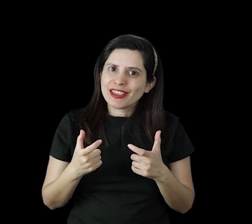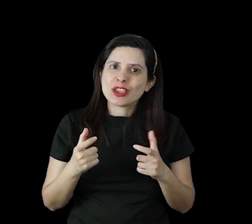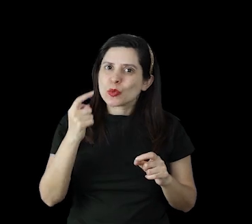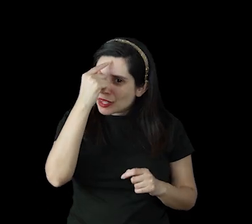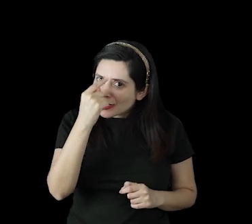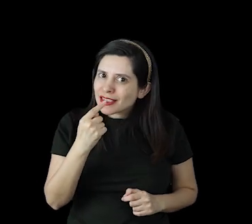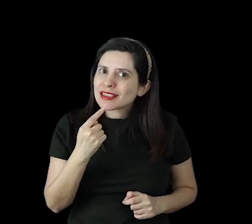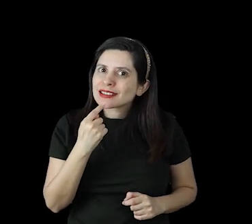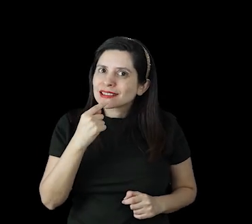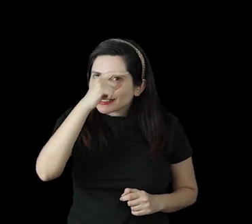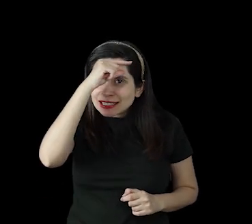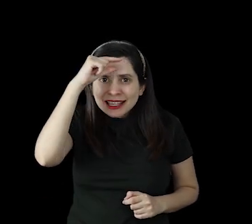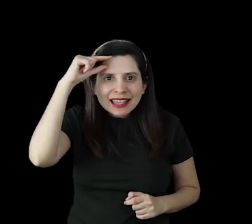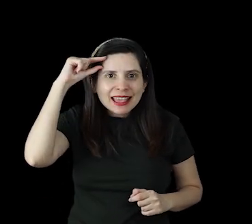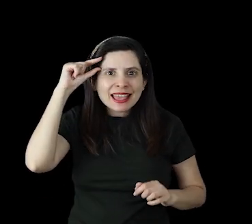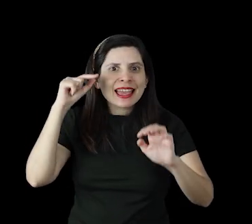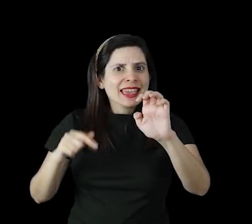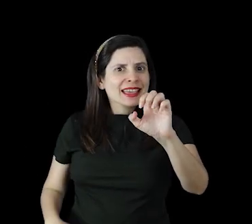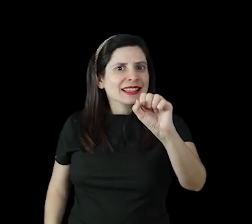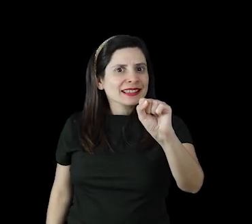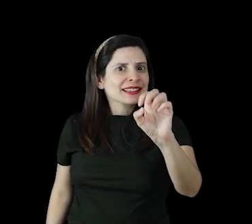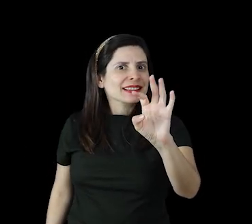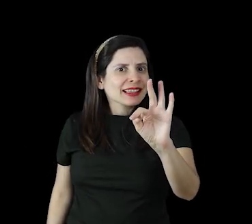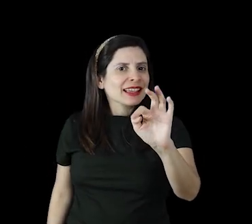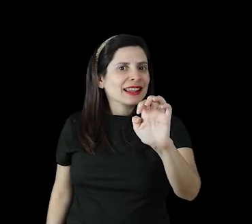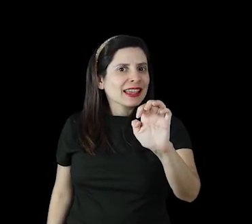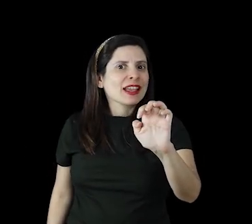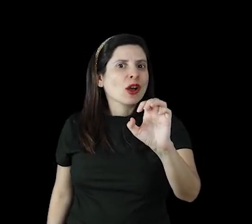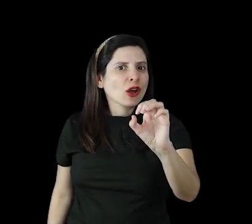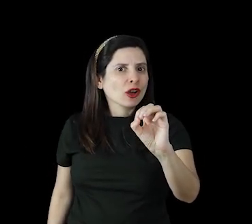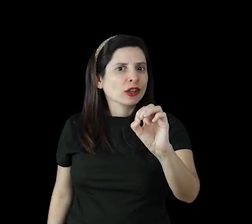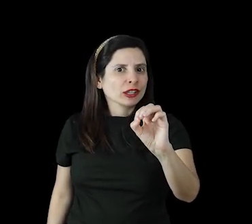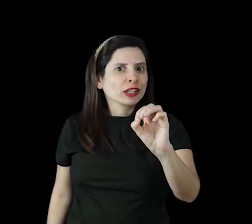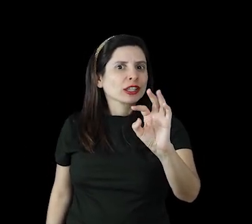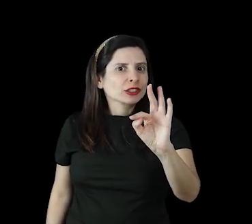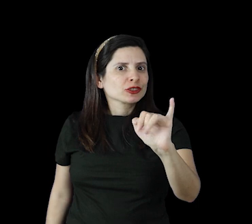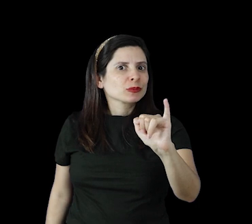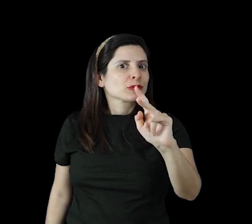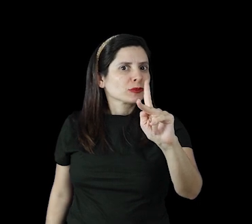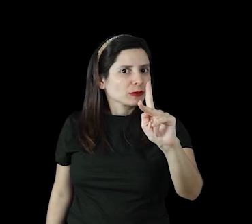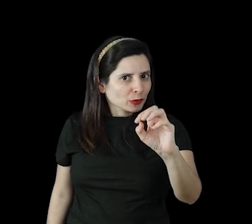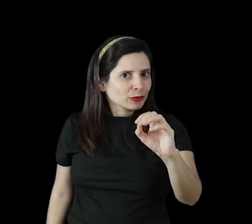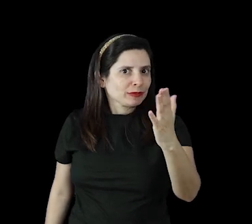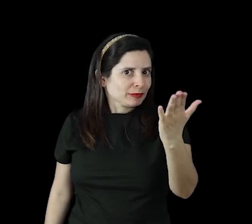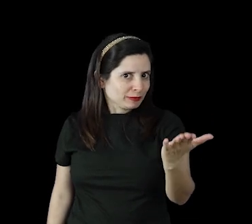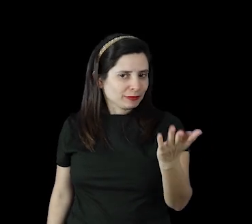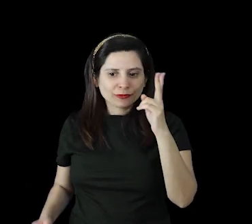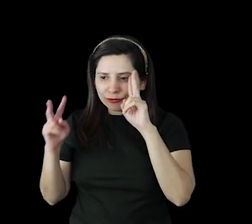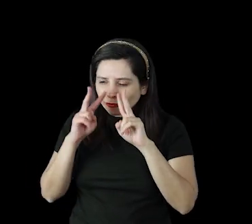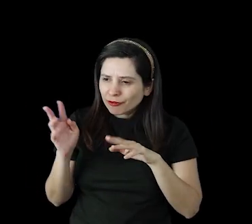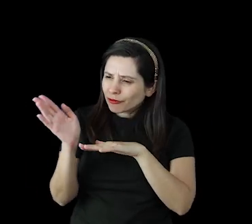estereótipo? O estereótipo ele vem de uma repetição pelo cinema, porque o que que acontece? A gente vê